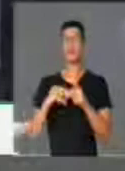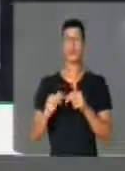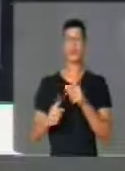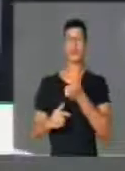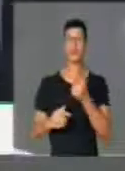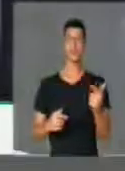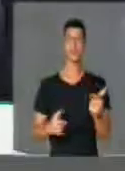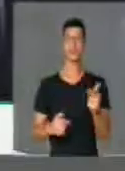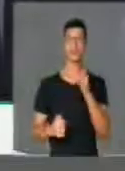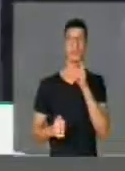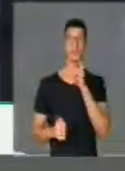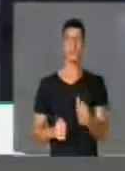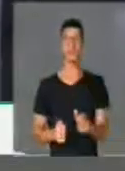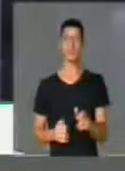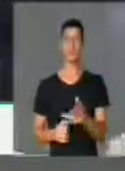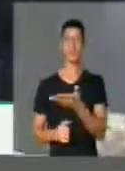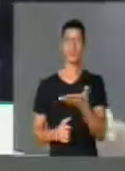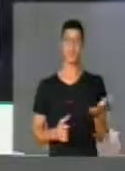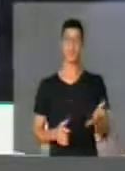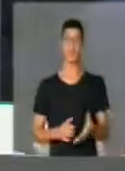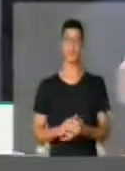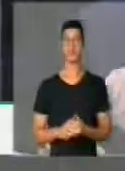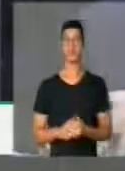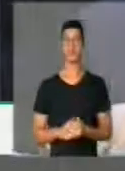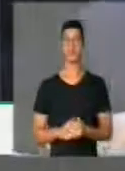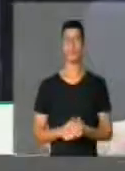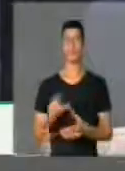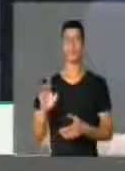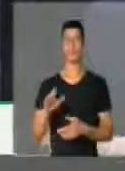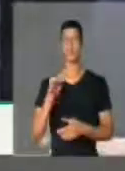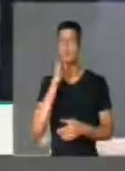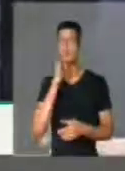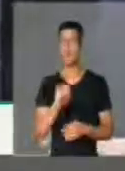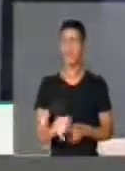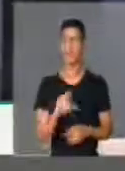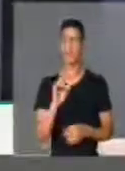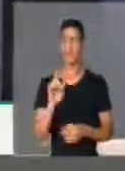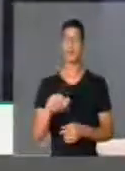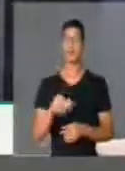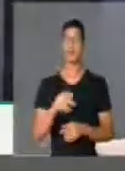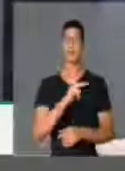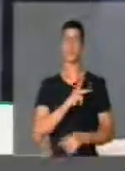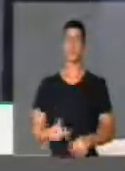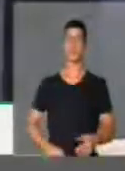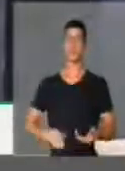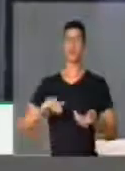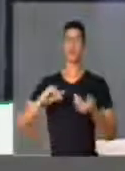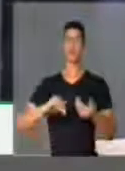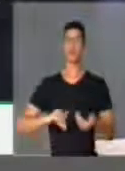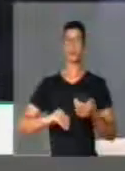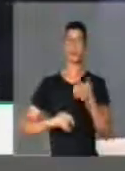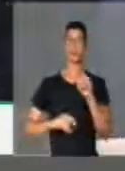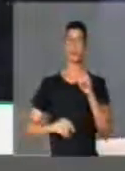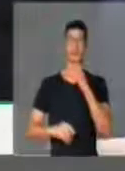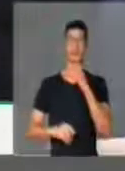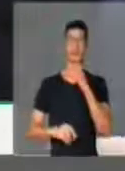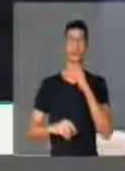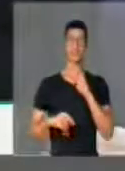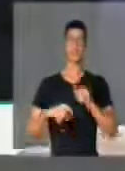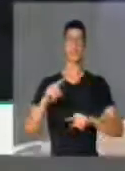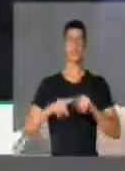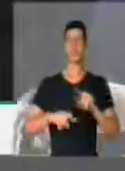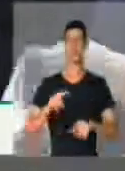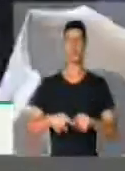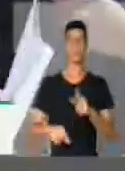não há o que responder a Vossa Excelência. Apenas informar que o presidente do Congresso Nacional não tomou conhecimento da